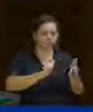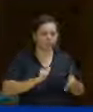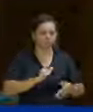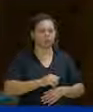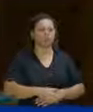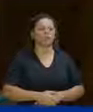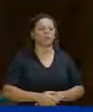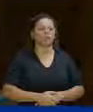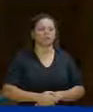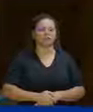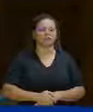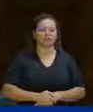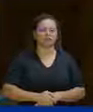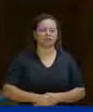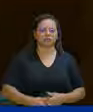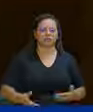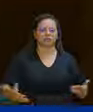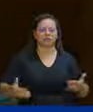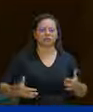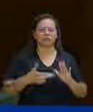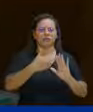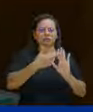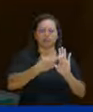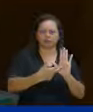Desse modo, considero